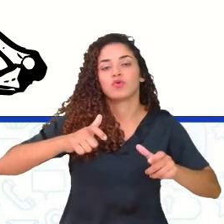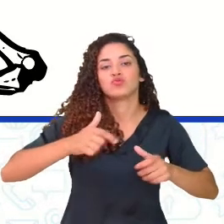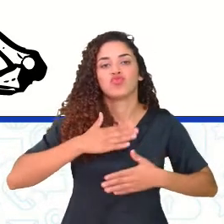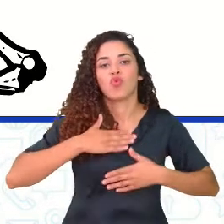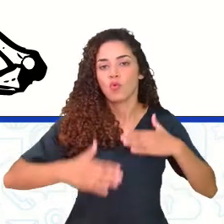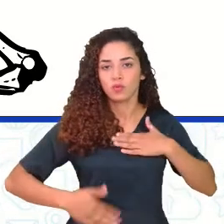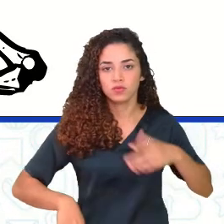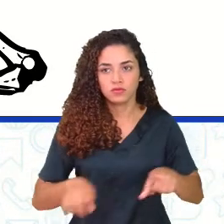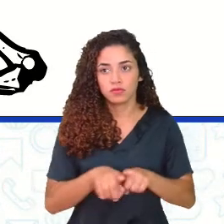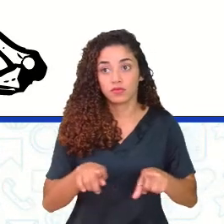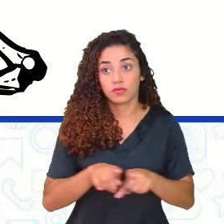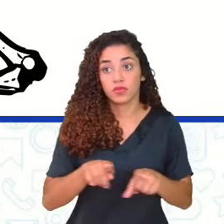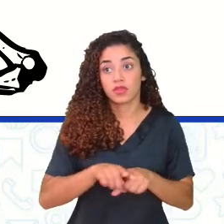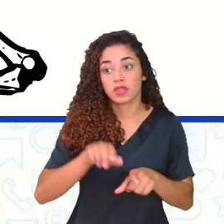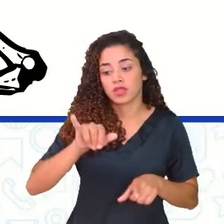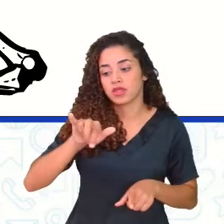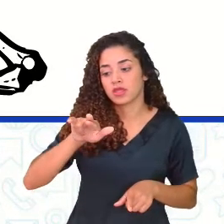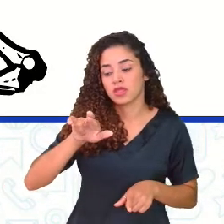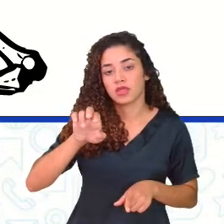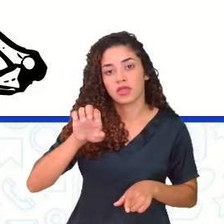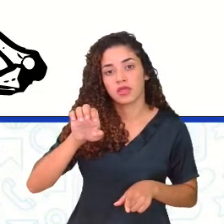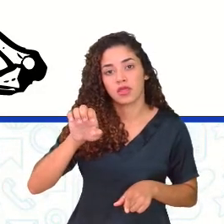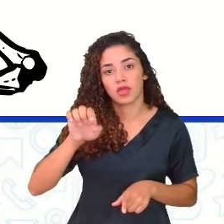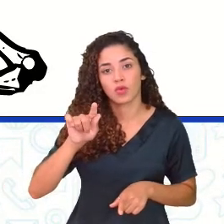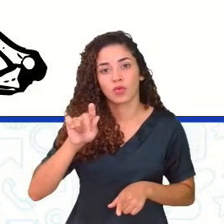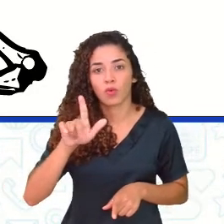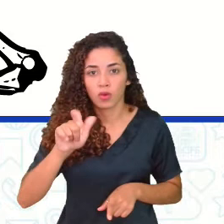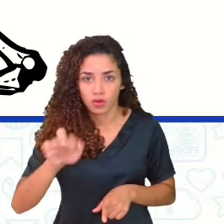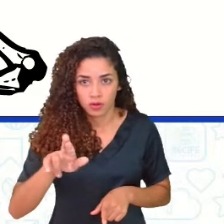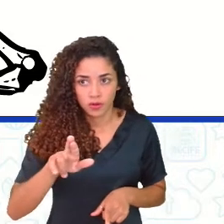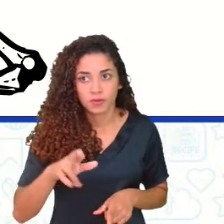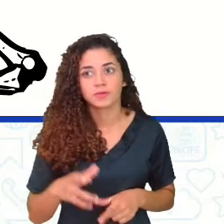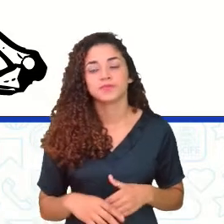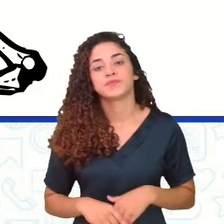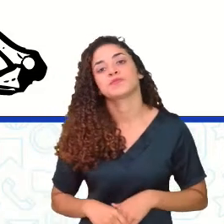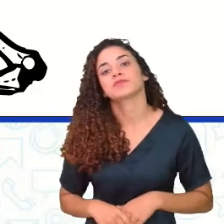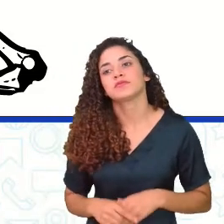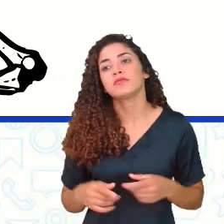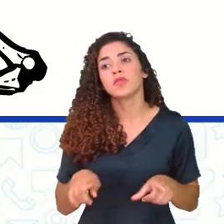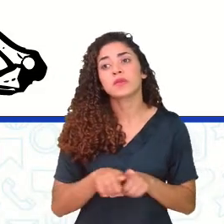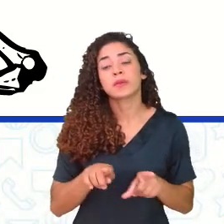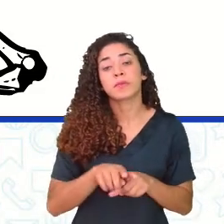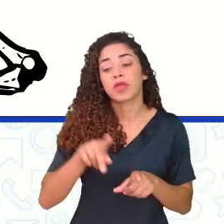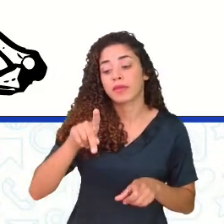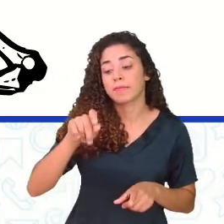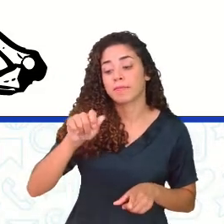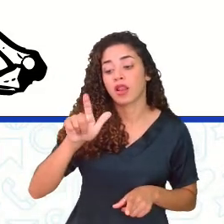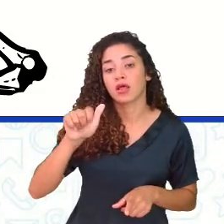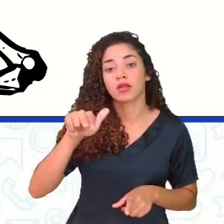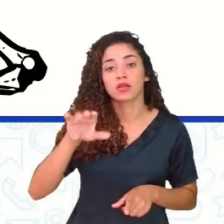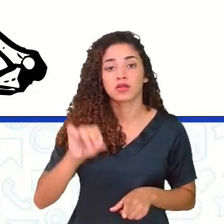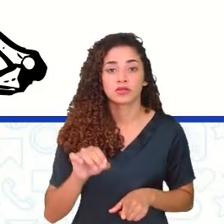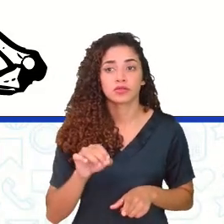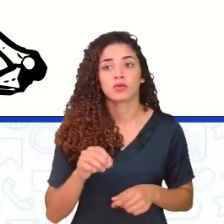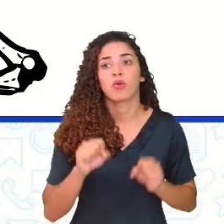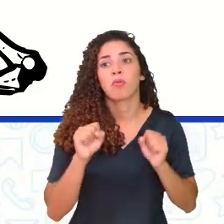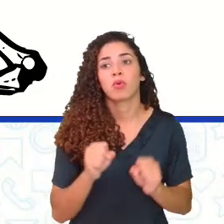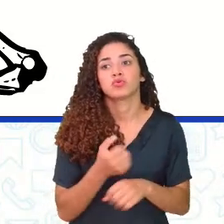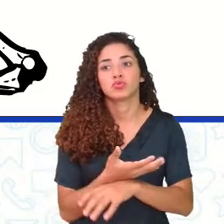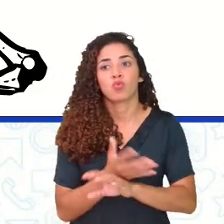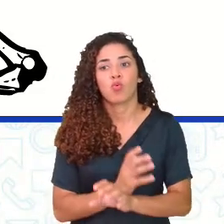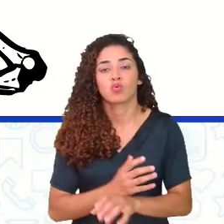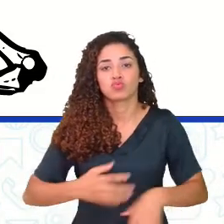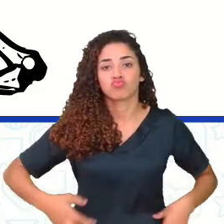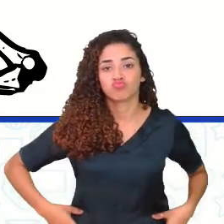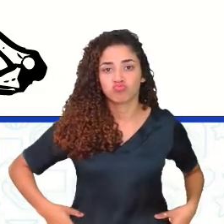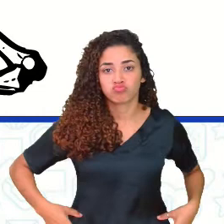ossos irregulares, que a gente pode citar aí, né, uma das vértebras. E ossos planos, que tanto pode ser esse osso aí da